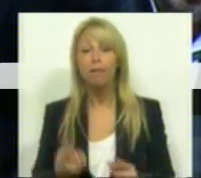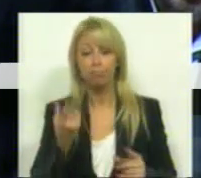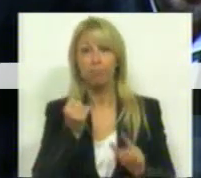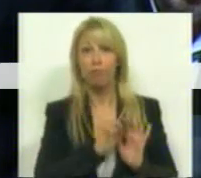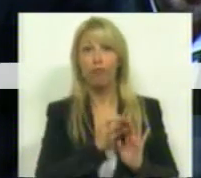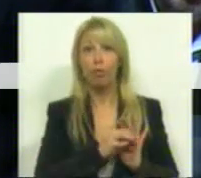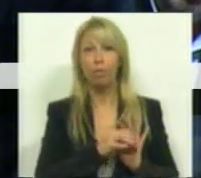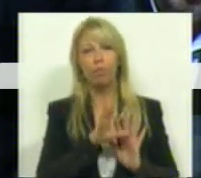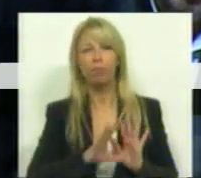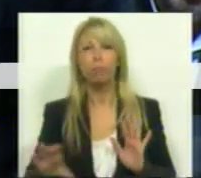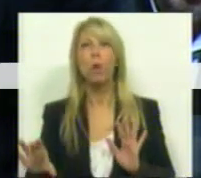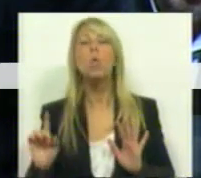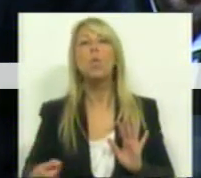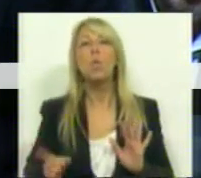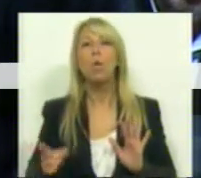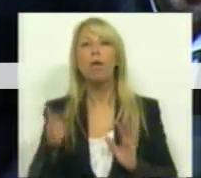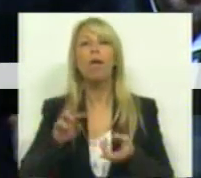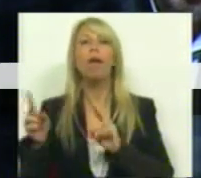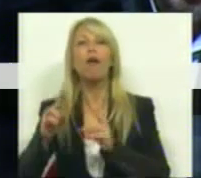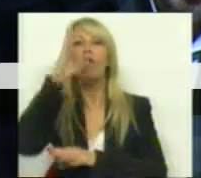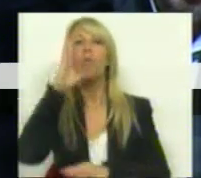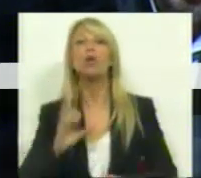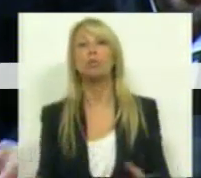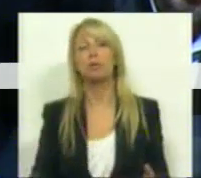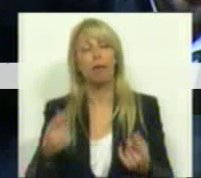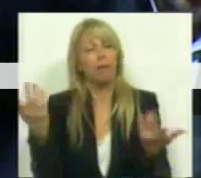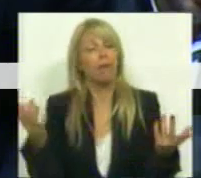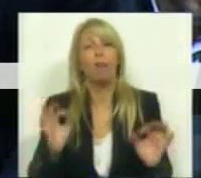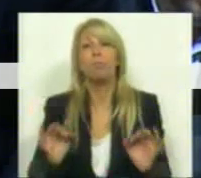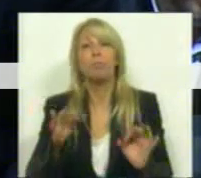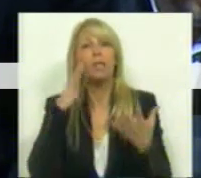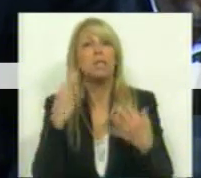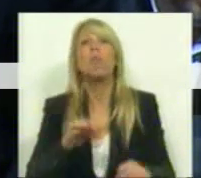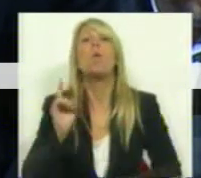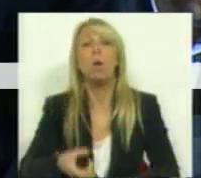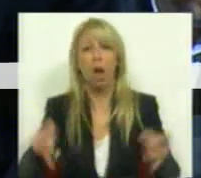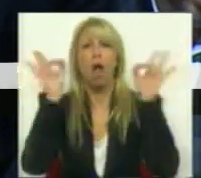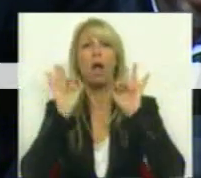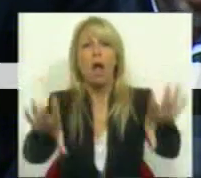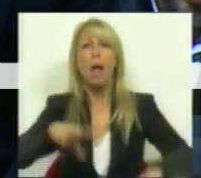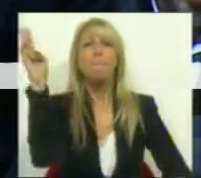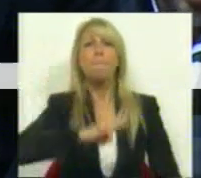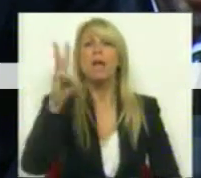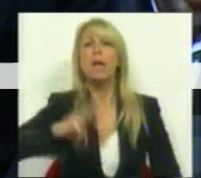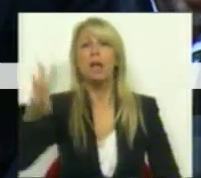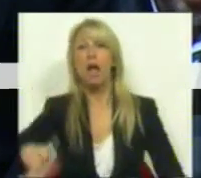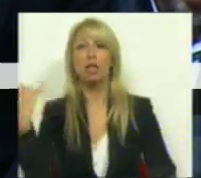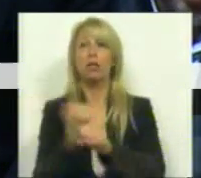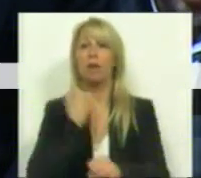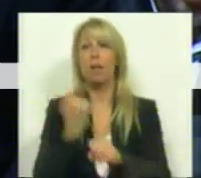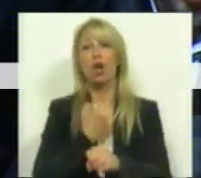fundos também para aquilo a que chama a reforma do Estado, que se traduz tão simplesmente no despedimento de milhares e milhares de trabalhadores